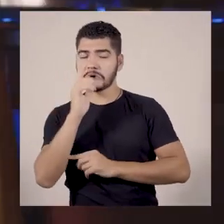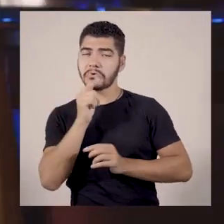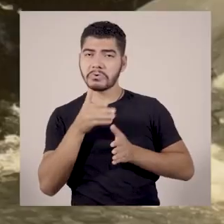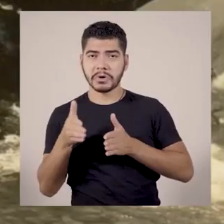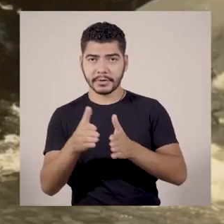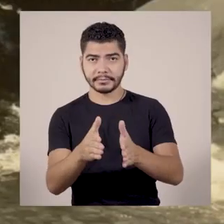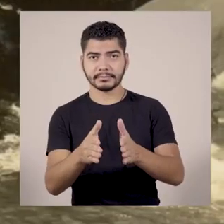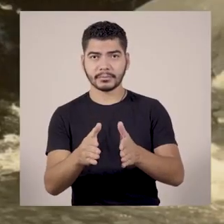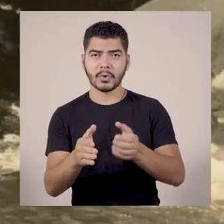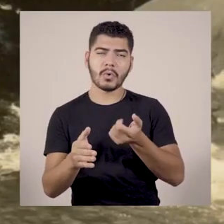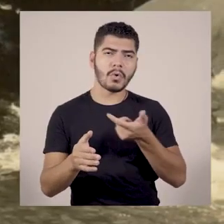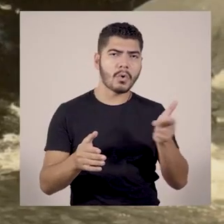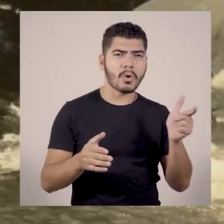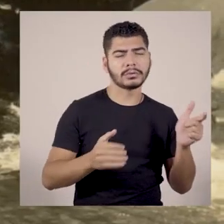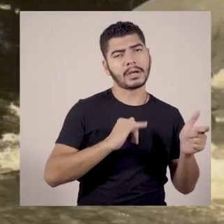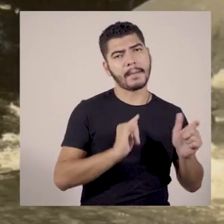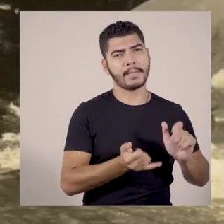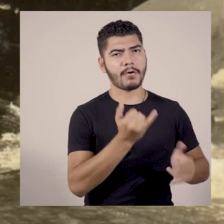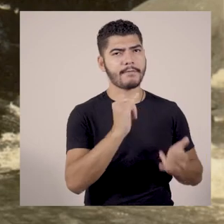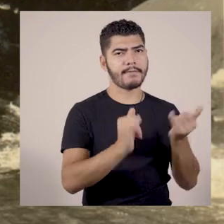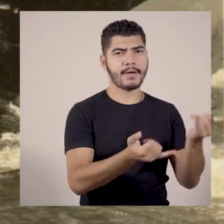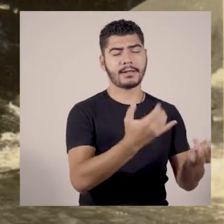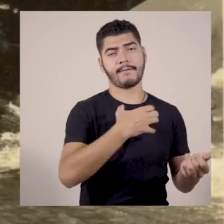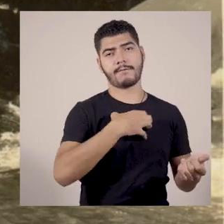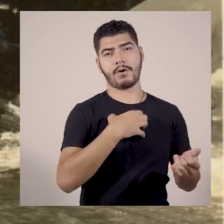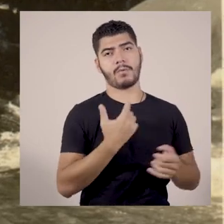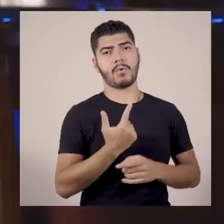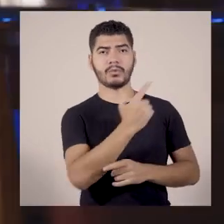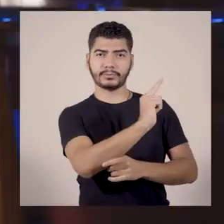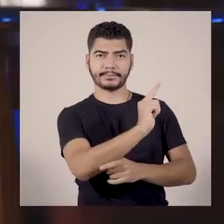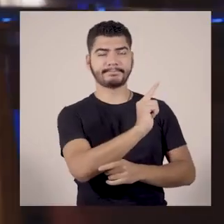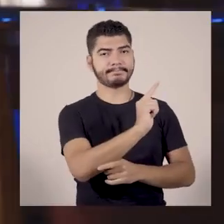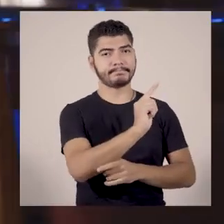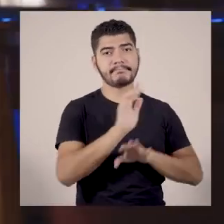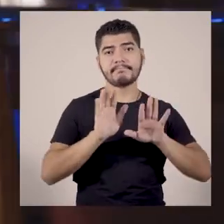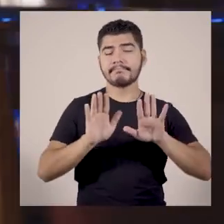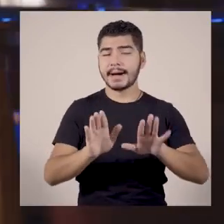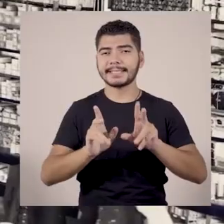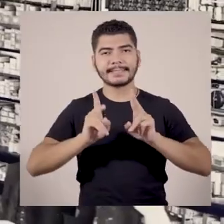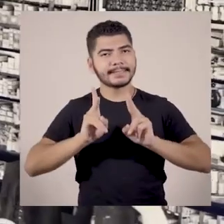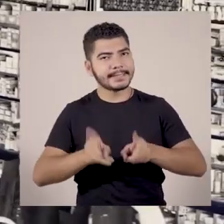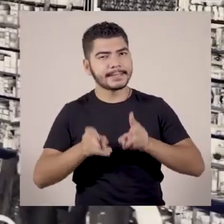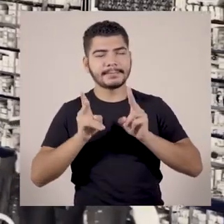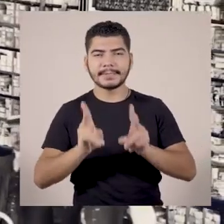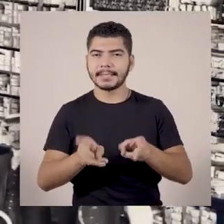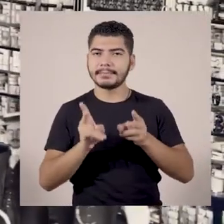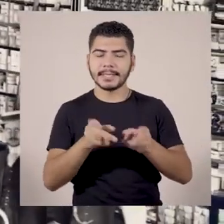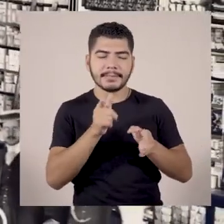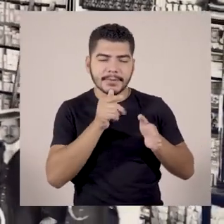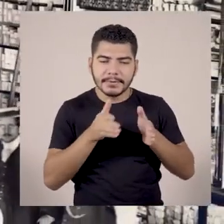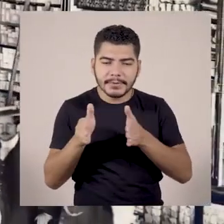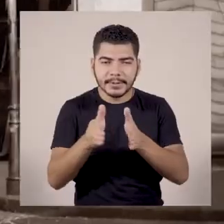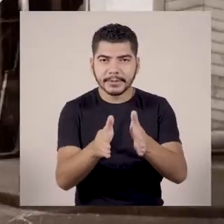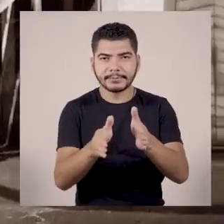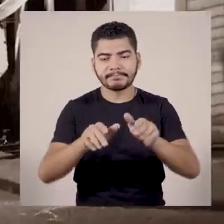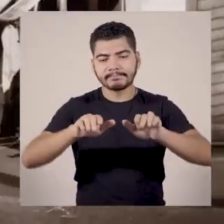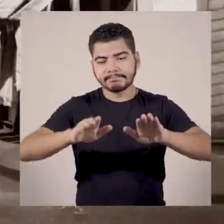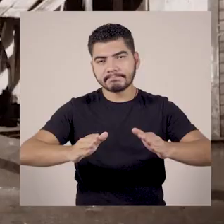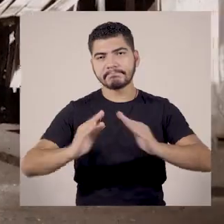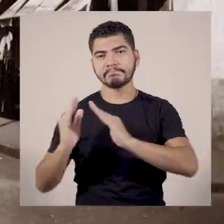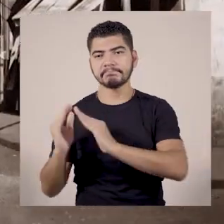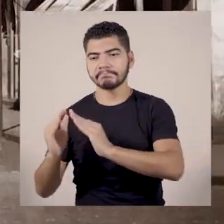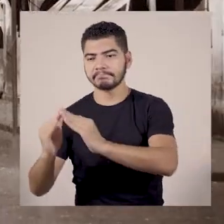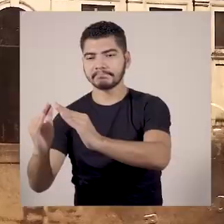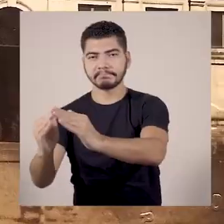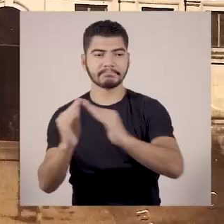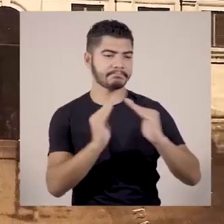rio, outros queriam aproveitar de outras formas, mas enfim, sempre ali nas suas margens foram